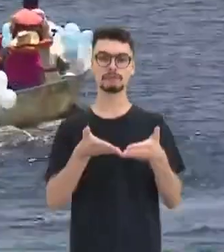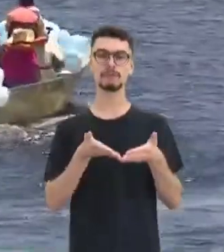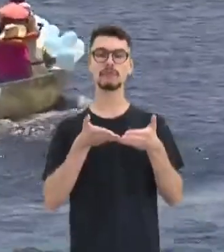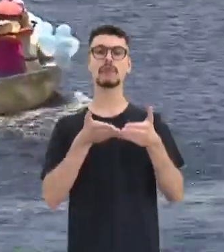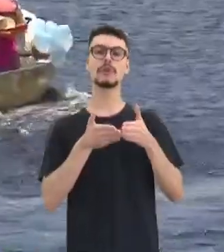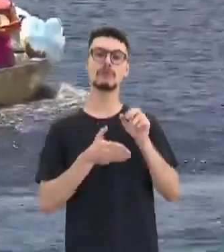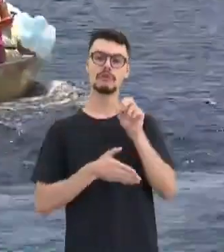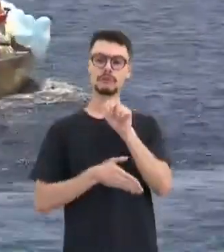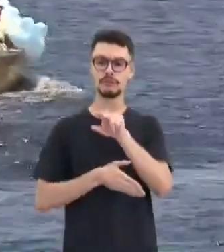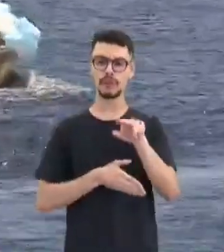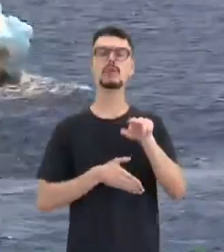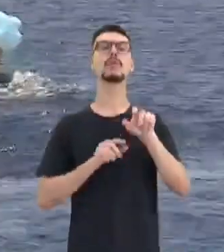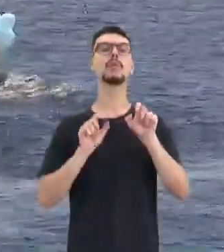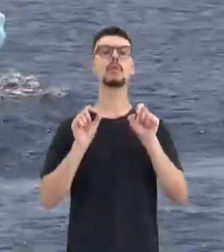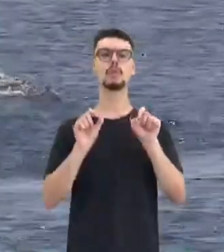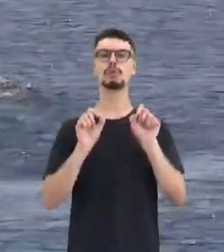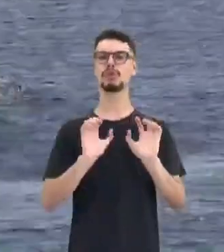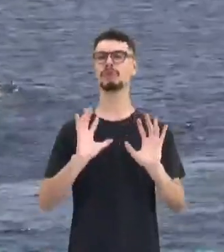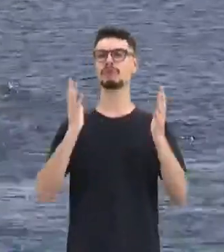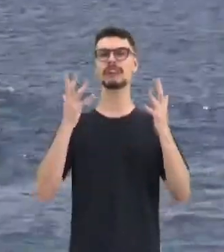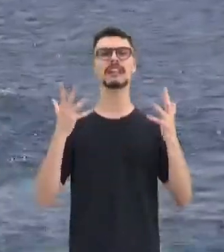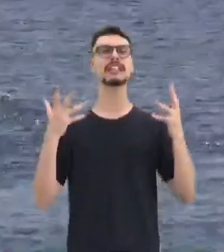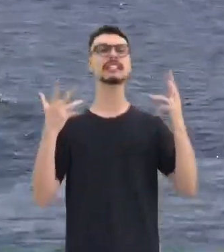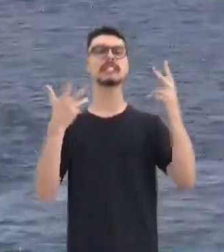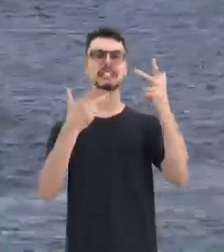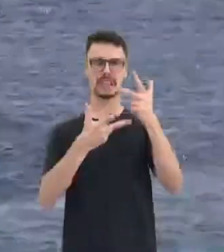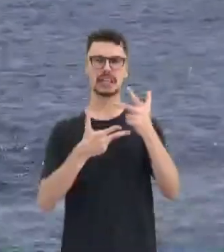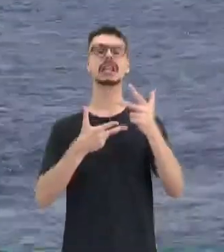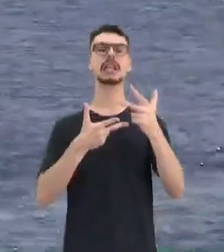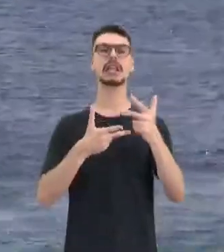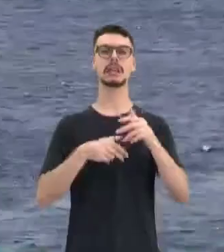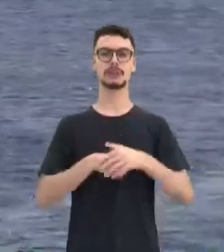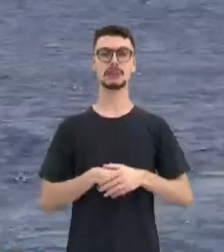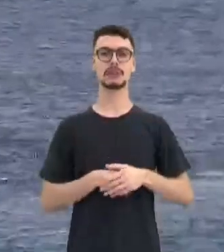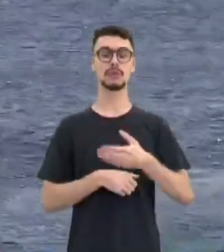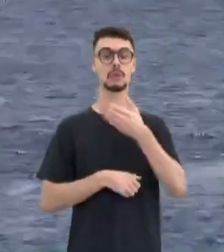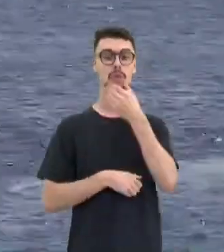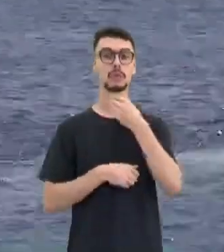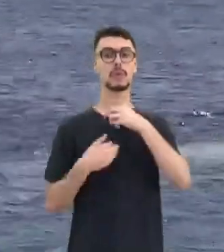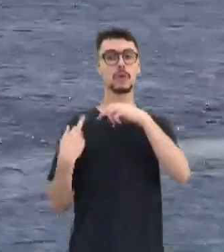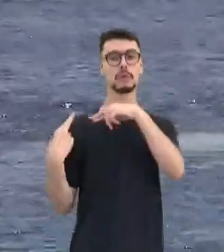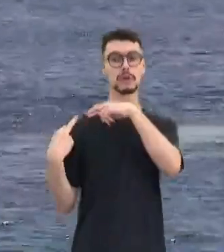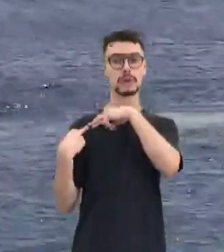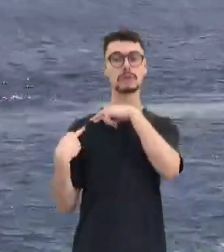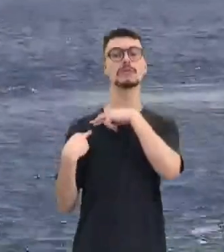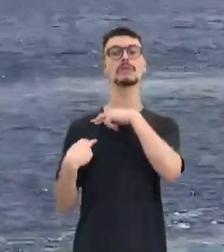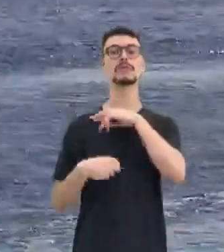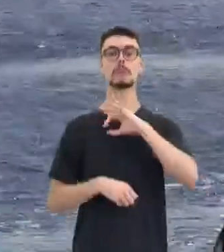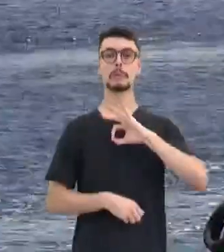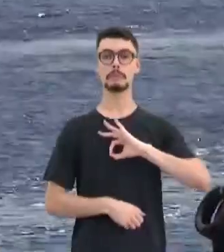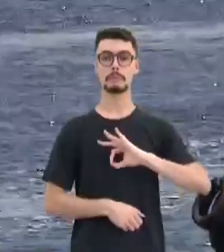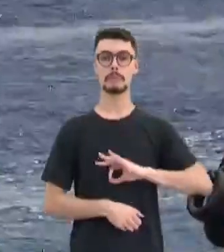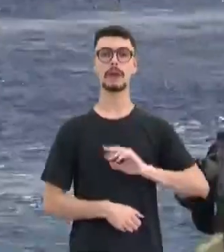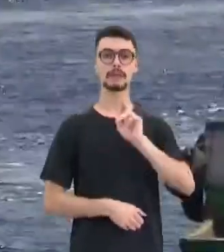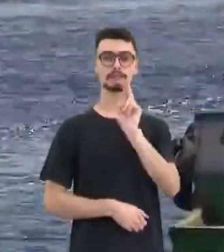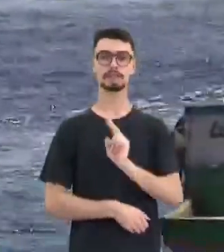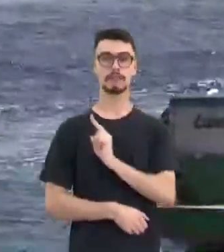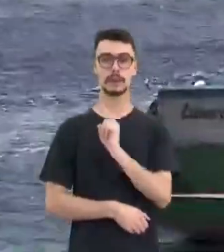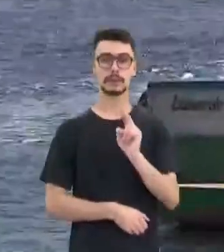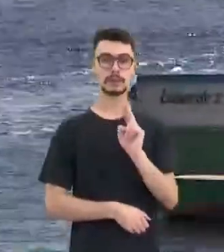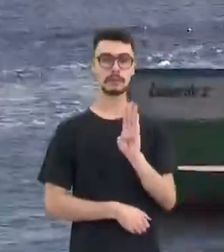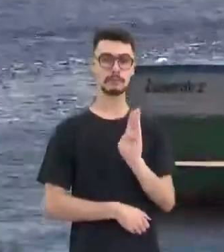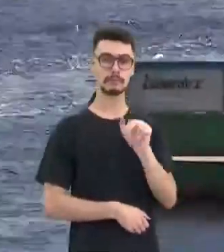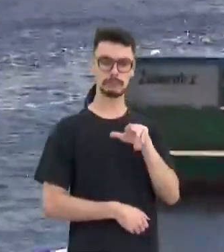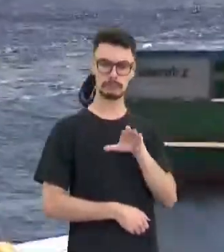belíssima celebração que foi presidida pelo pároco da paróquia de Nossa Senhora dos Navegantes, o padre Bino. Então, uma celebração